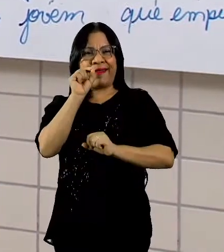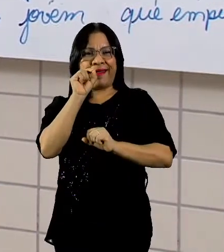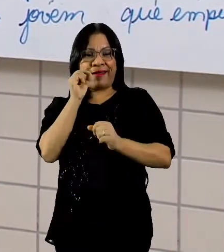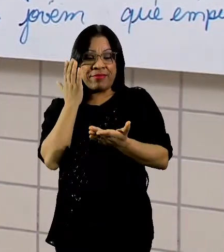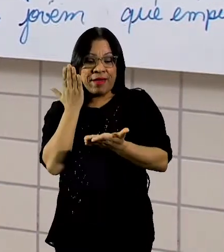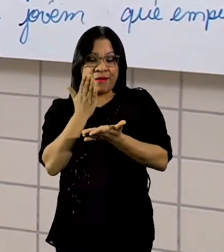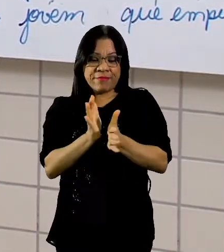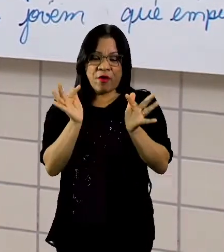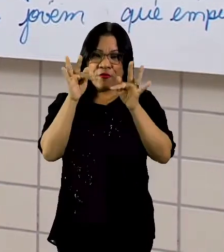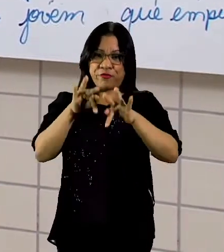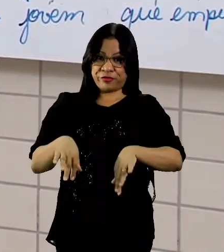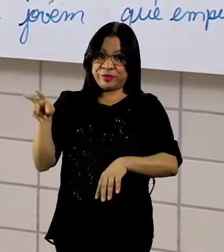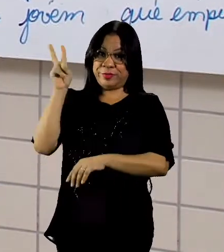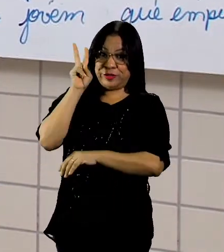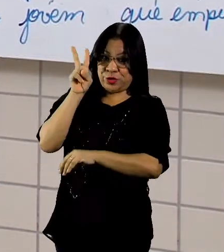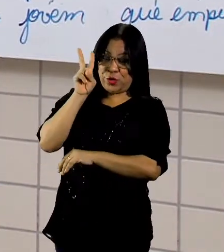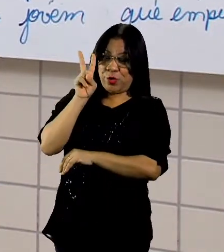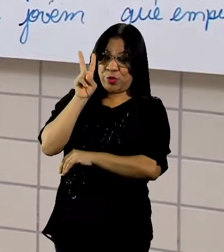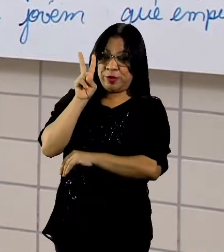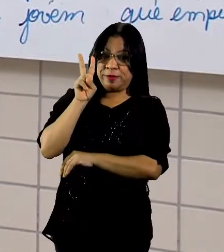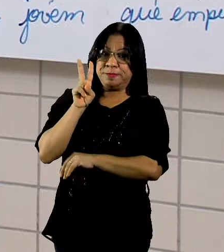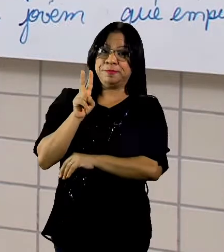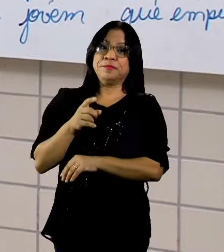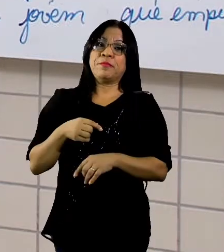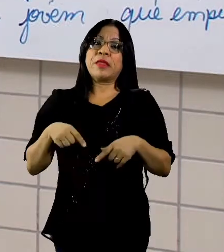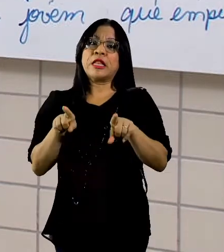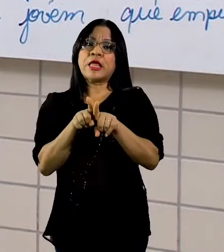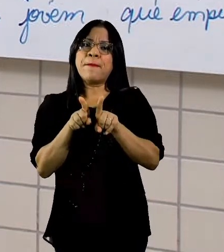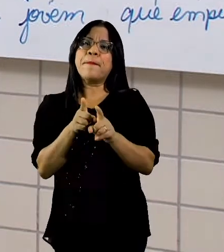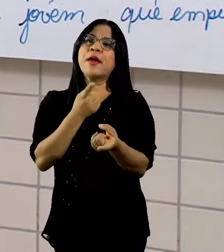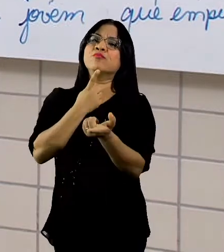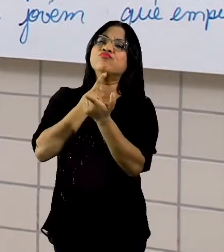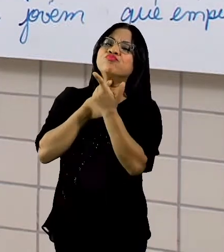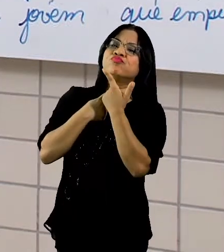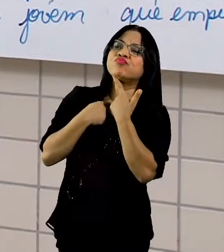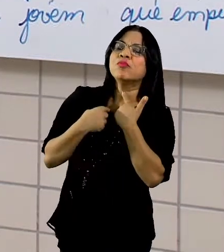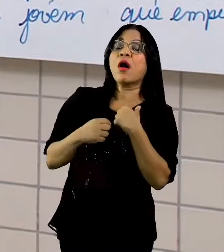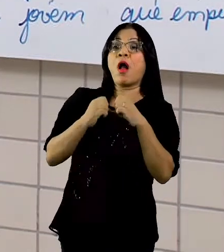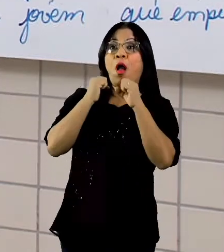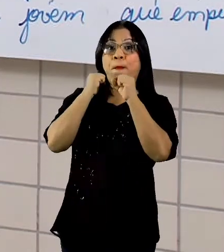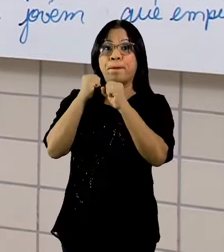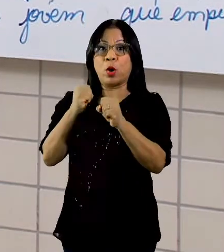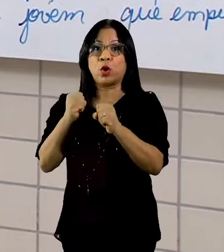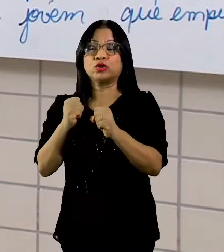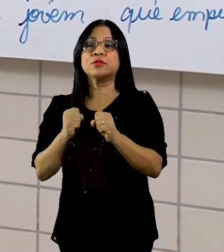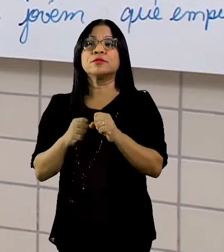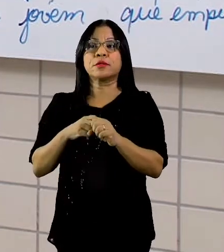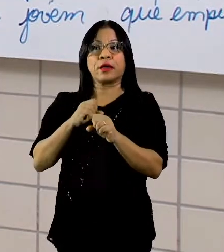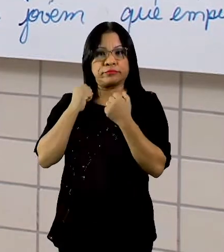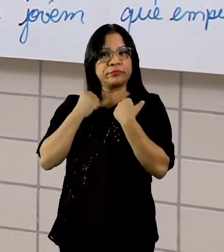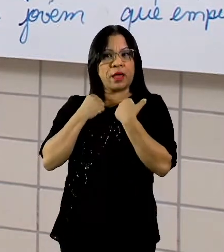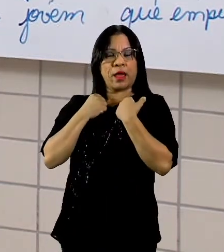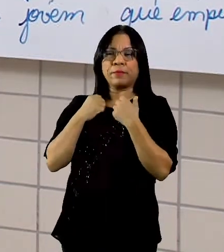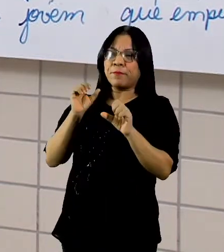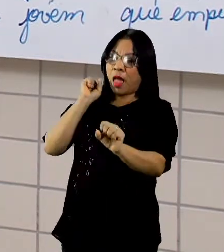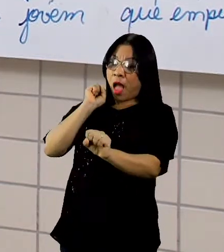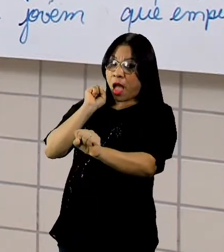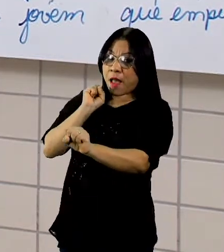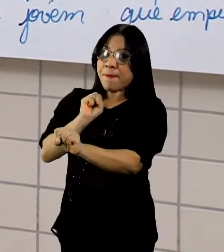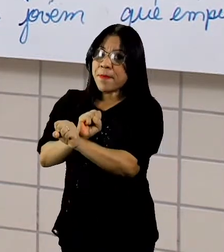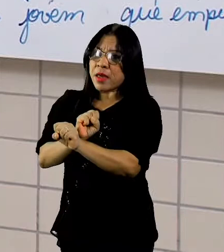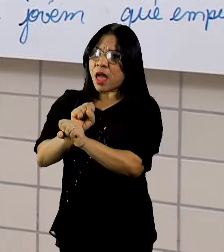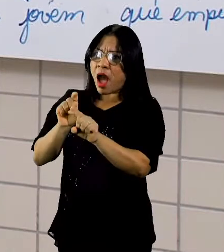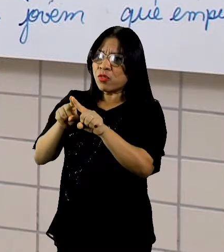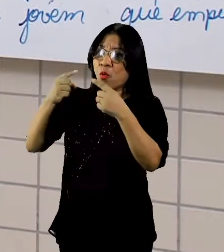Nós falamos também que o desfecho ele pode ser esperado ou inesperado. Vocês conseguiram identificar se o